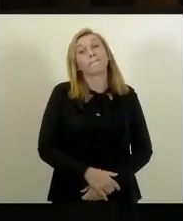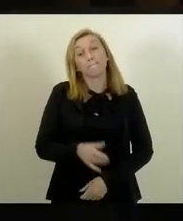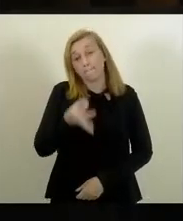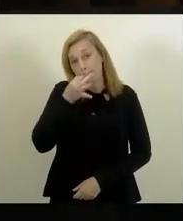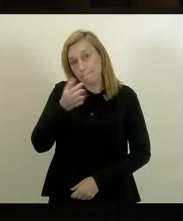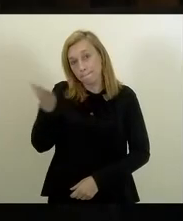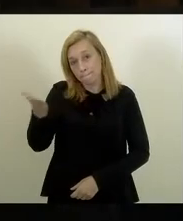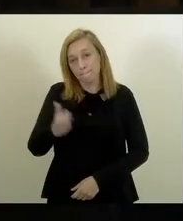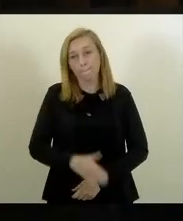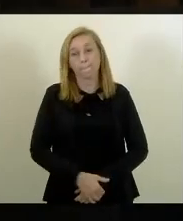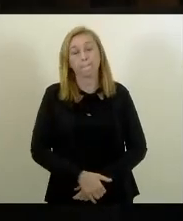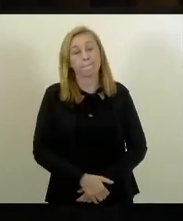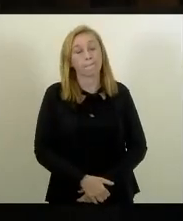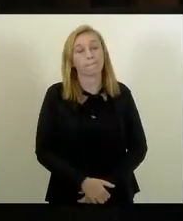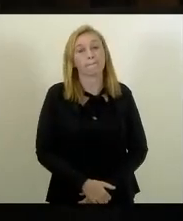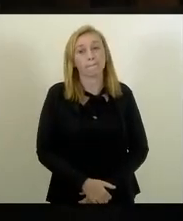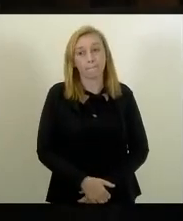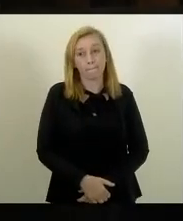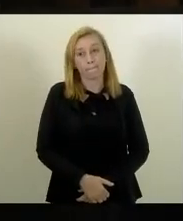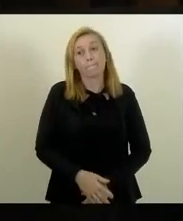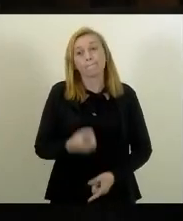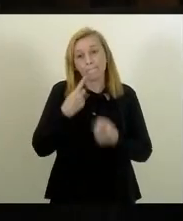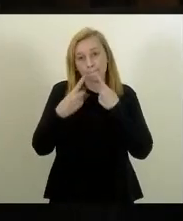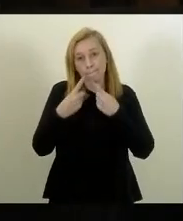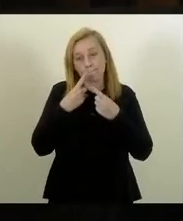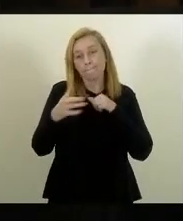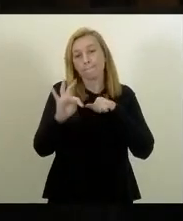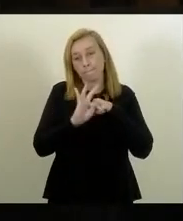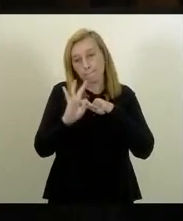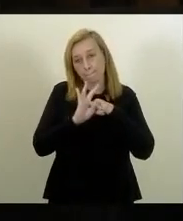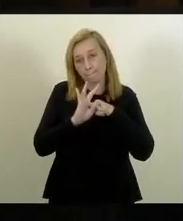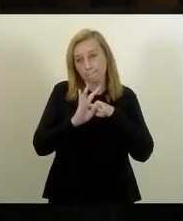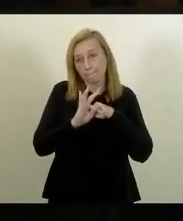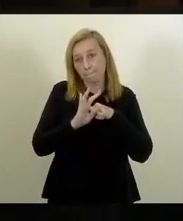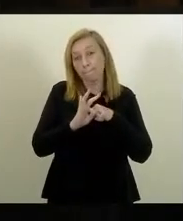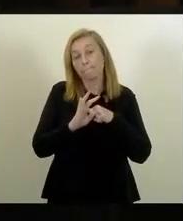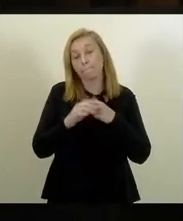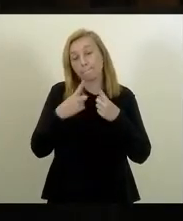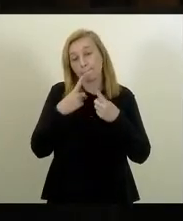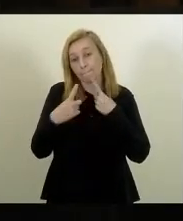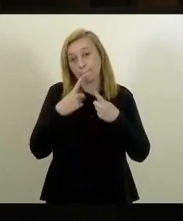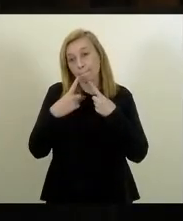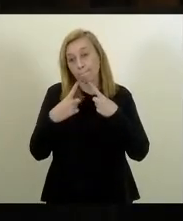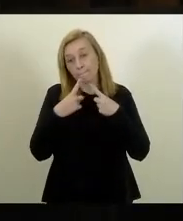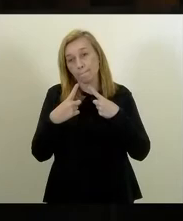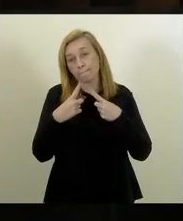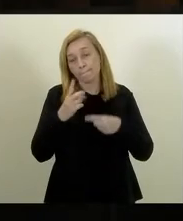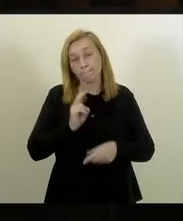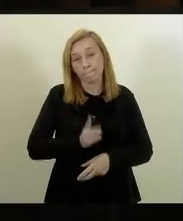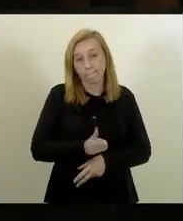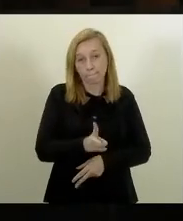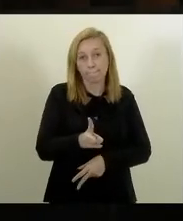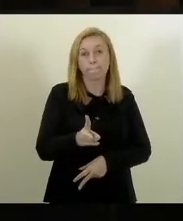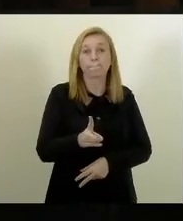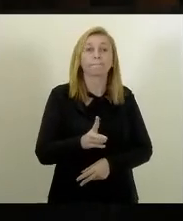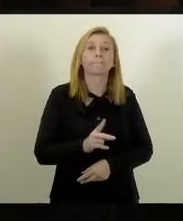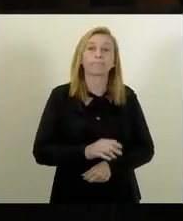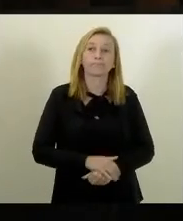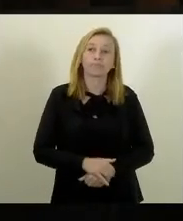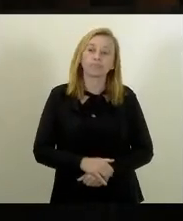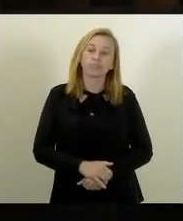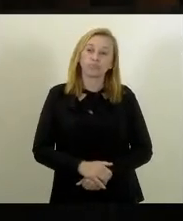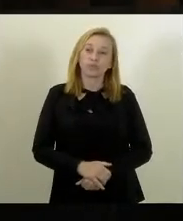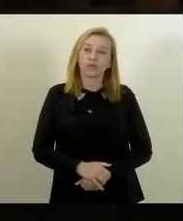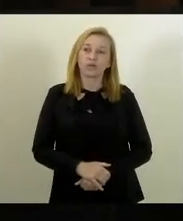cuidado. Então, nossa discussão foi técnica, e a nossa discussão foi mantendo o que